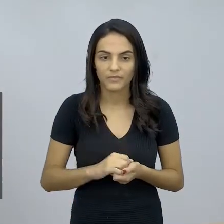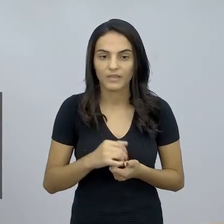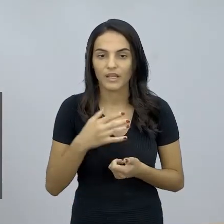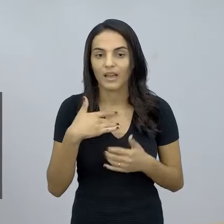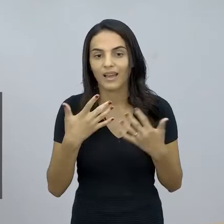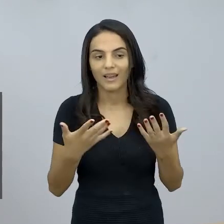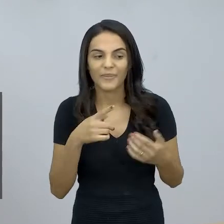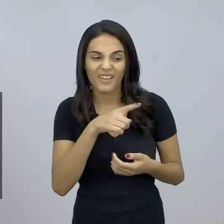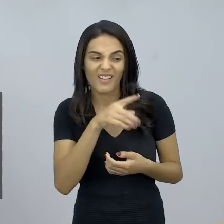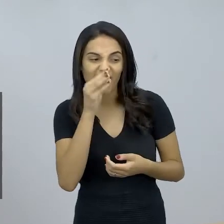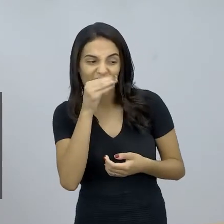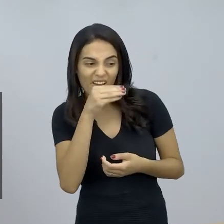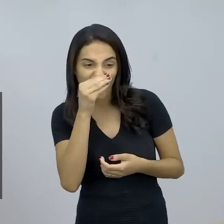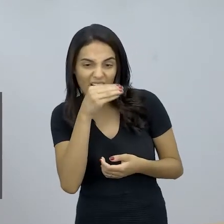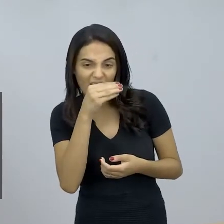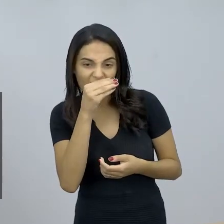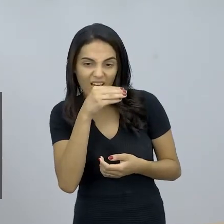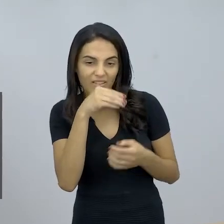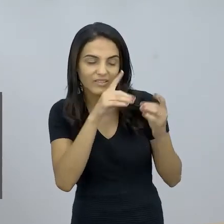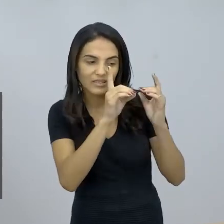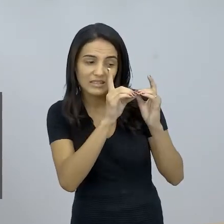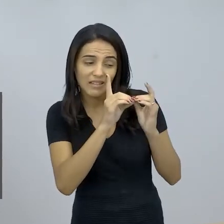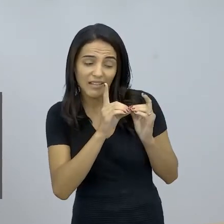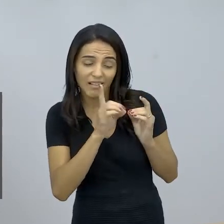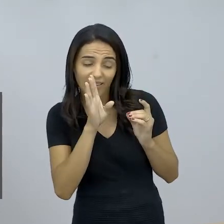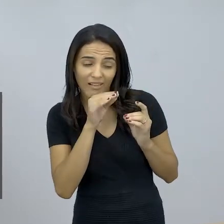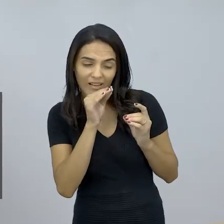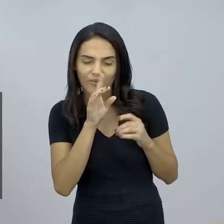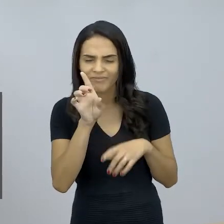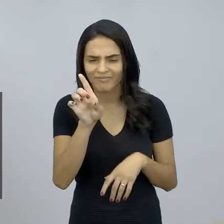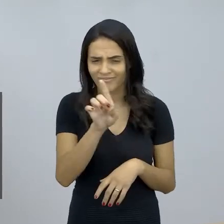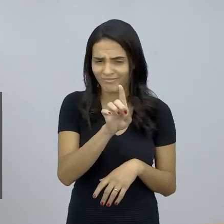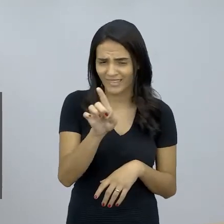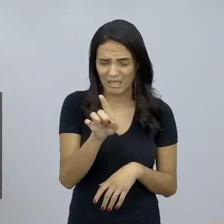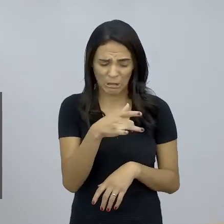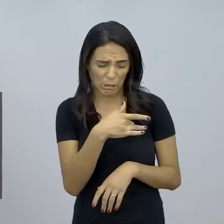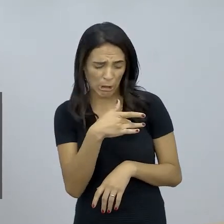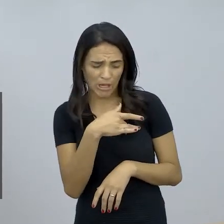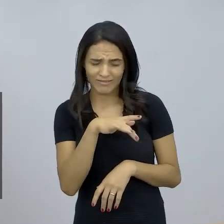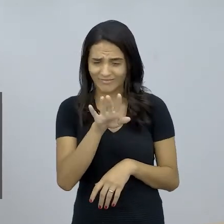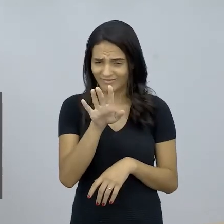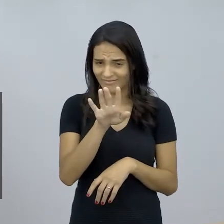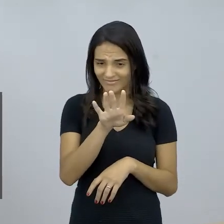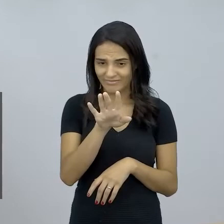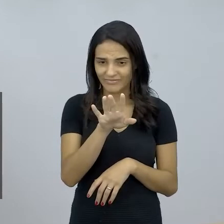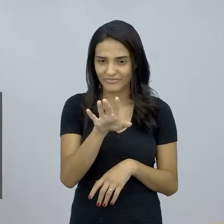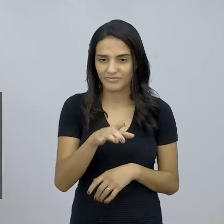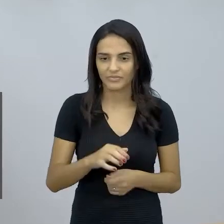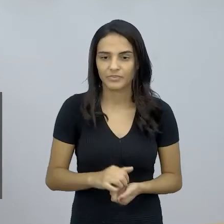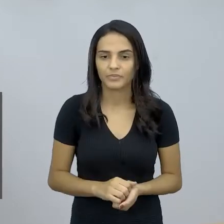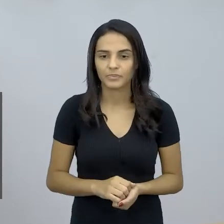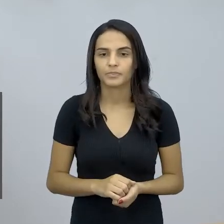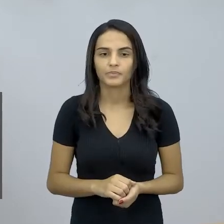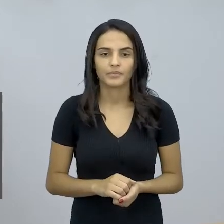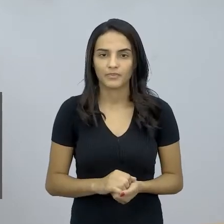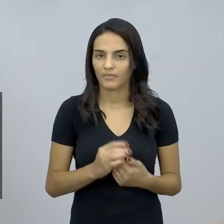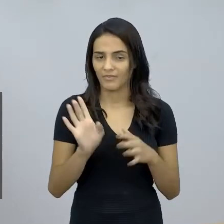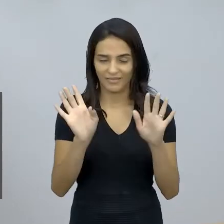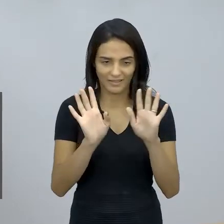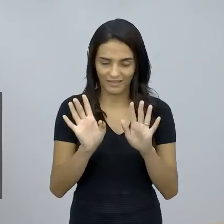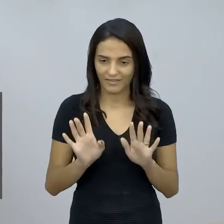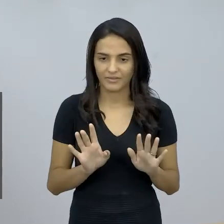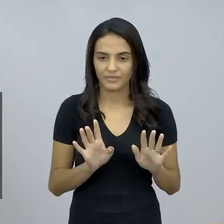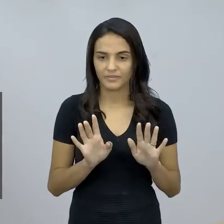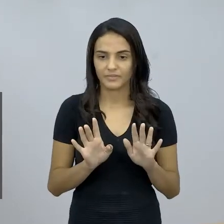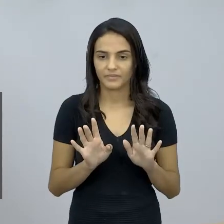ele é frágil. Coitadinho. O coitadinho, o inferno tá cheio. Lotadinho de coitadinho. Então, não tem essa